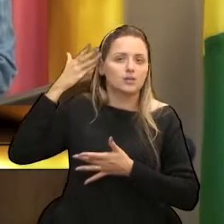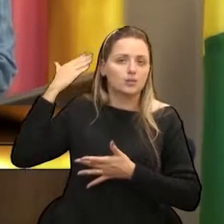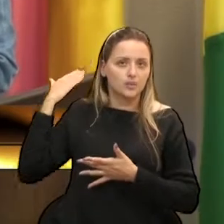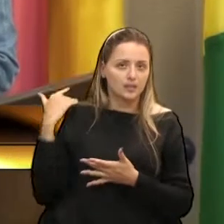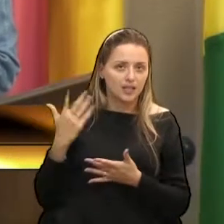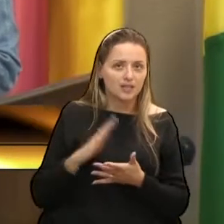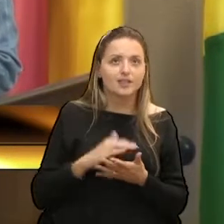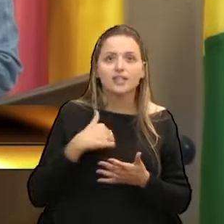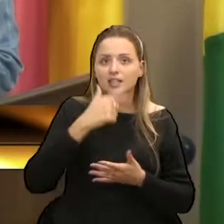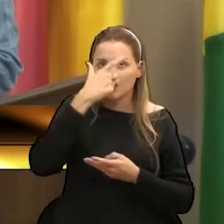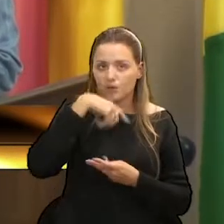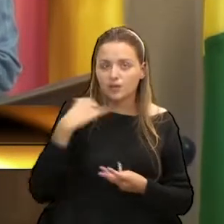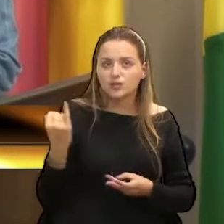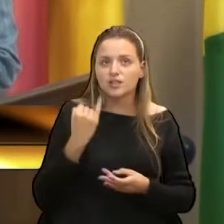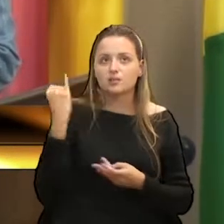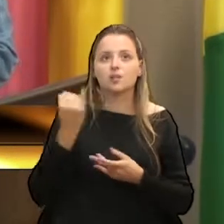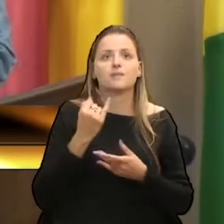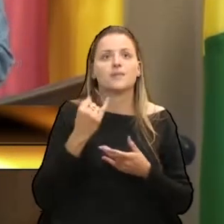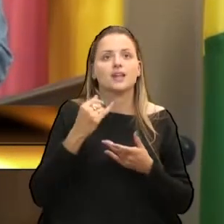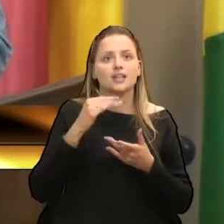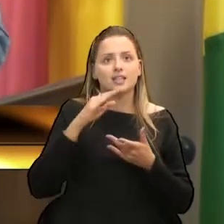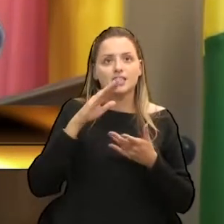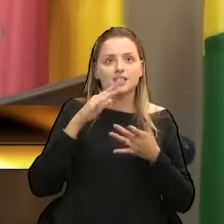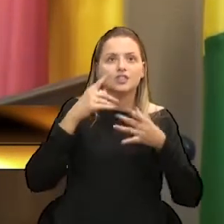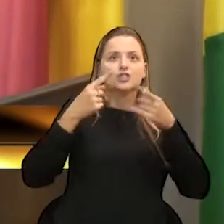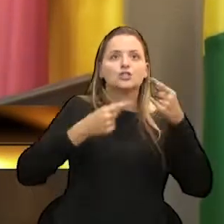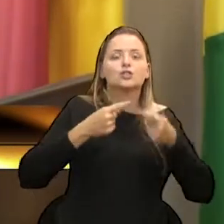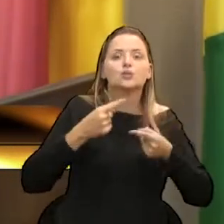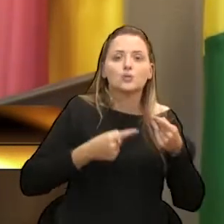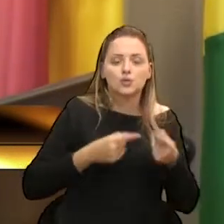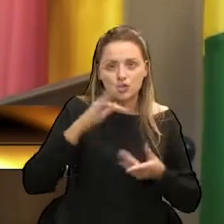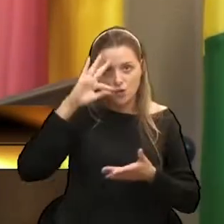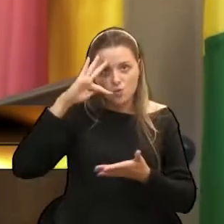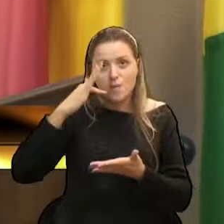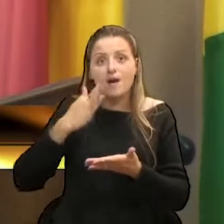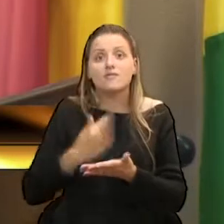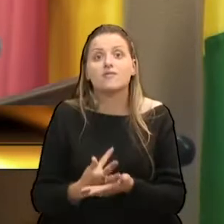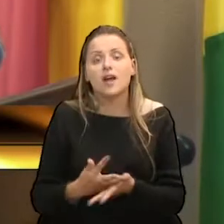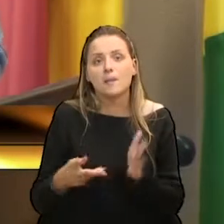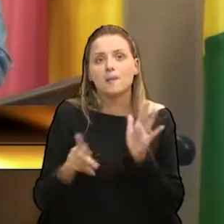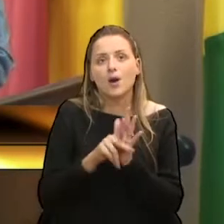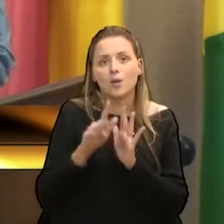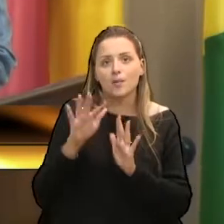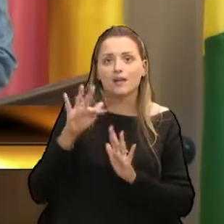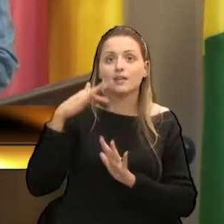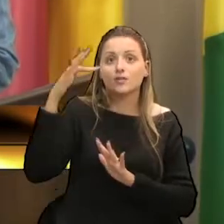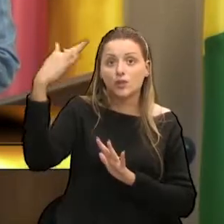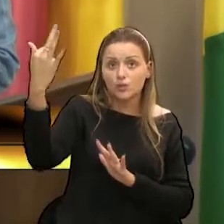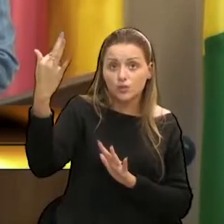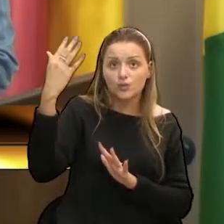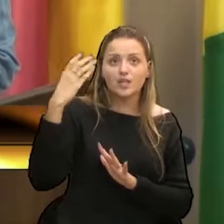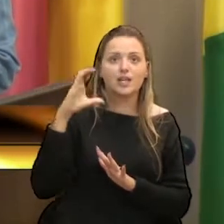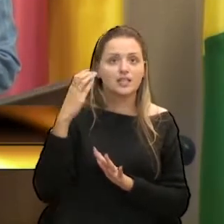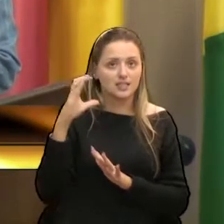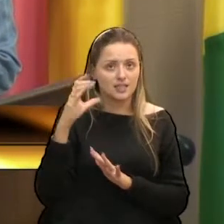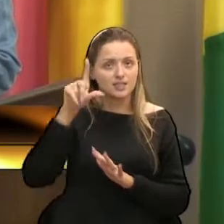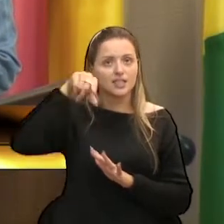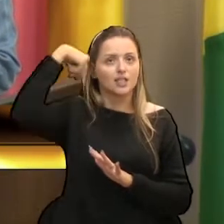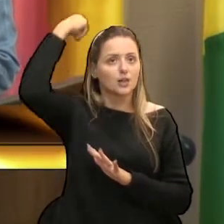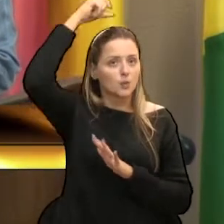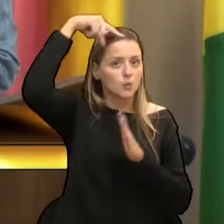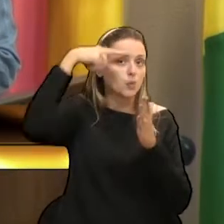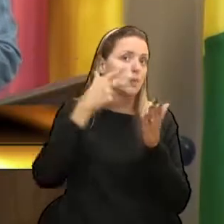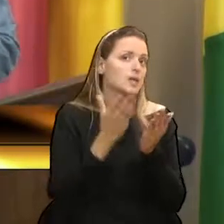importância, discutir-se sobre a fé de um ponto de vista realmente mais filosófico e científico. E o Espiritismo tem todo